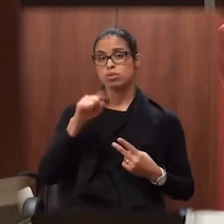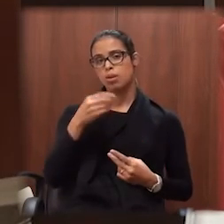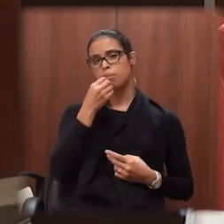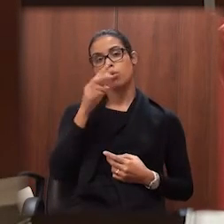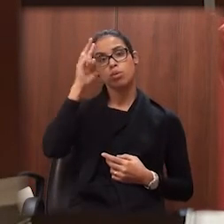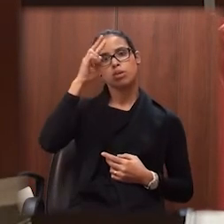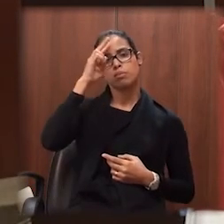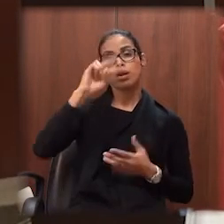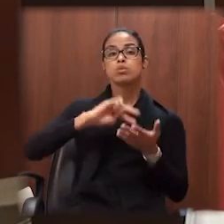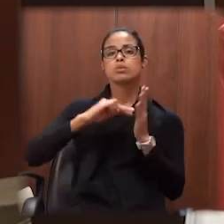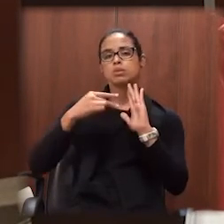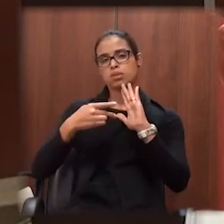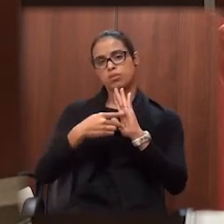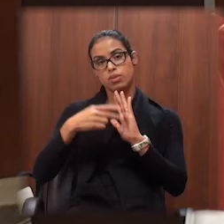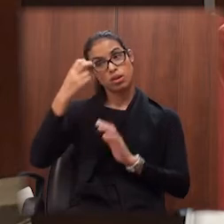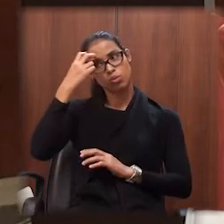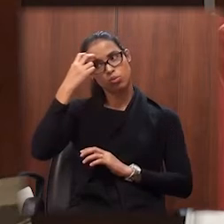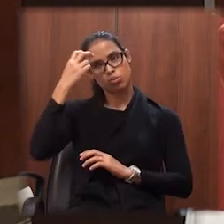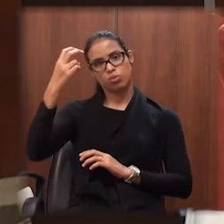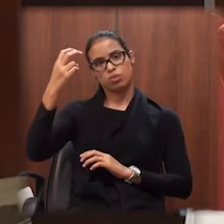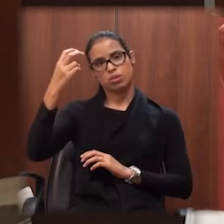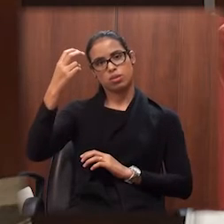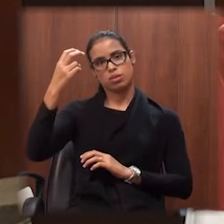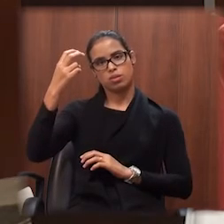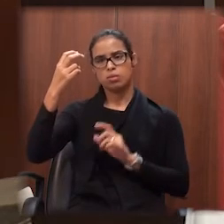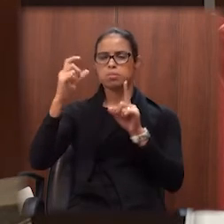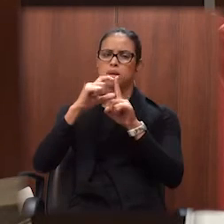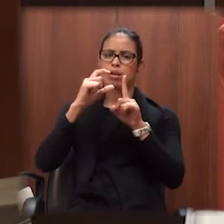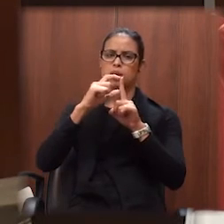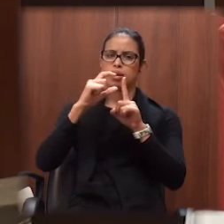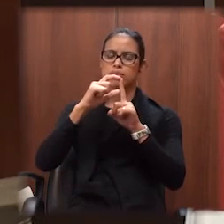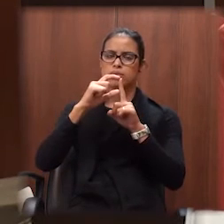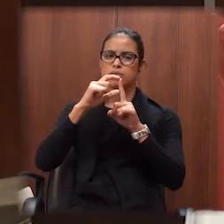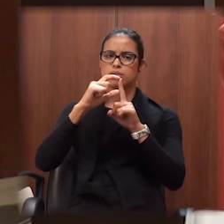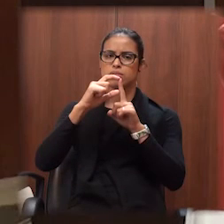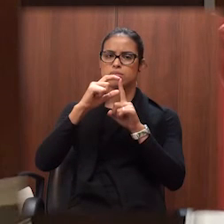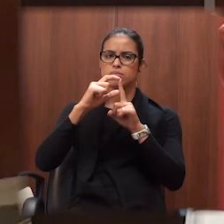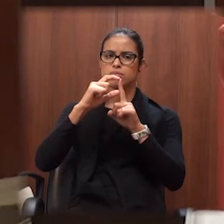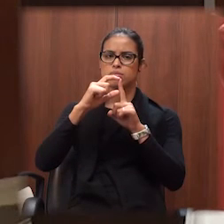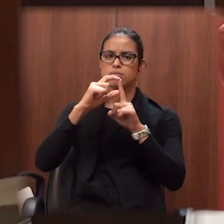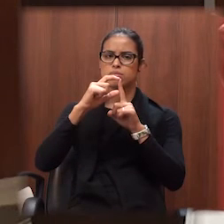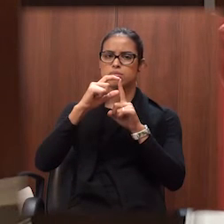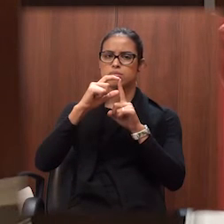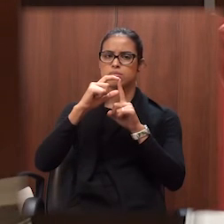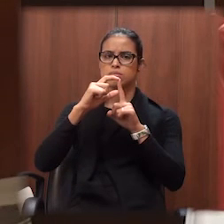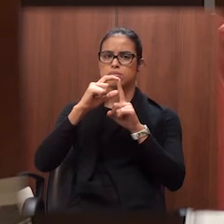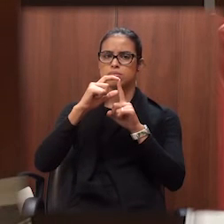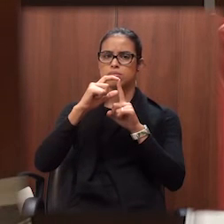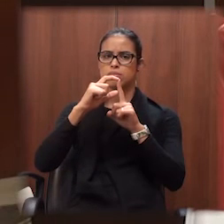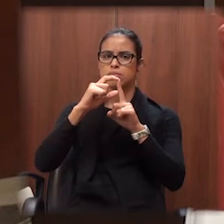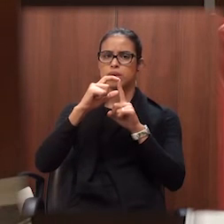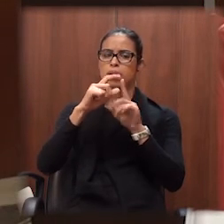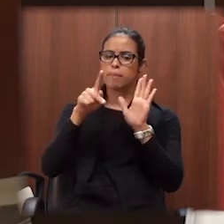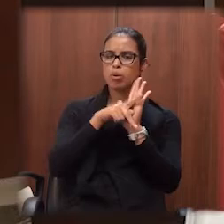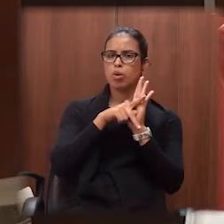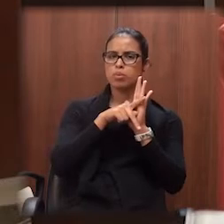que significa cultura, cuja palavra vem de cultivar,